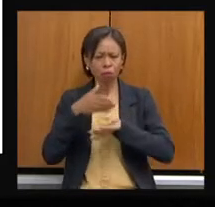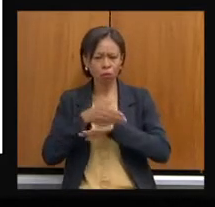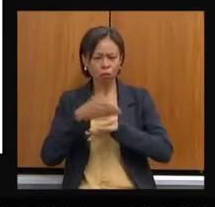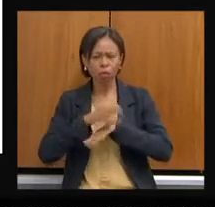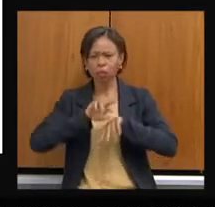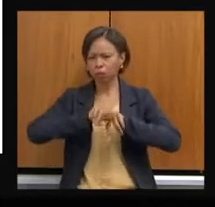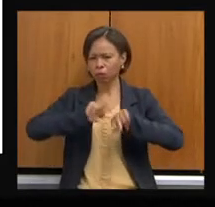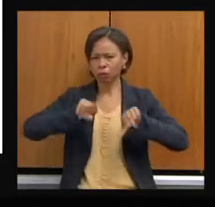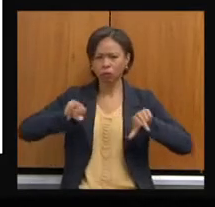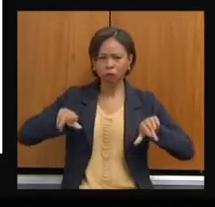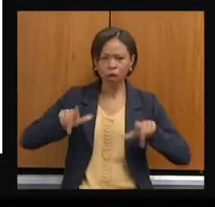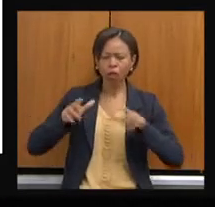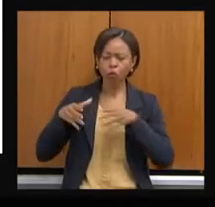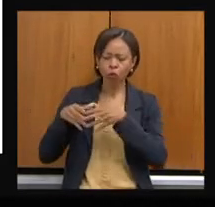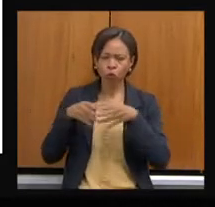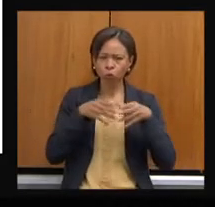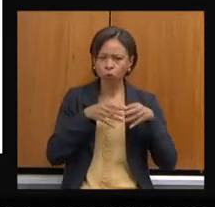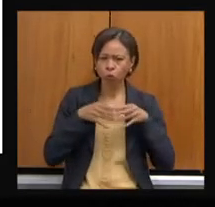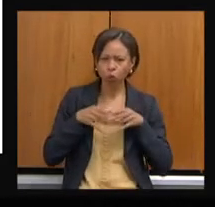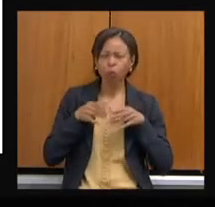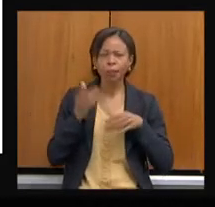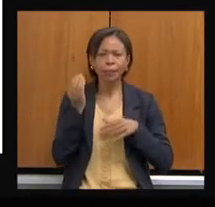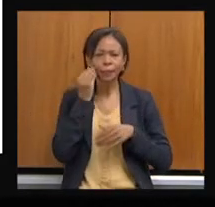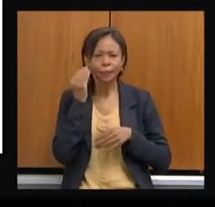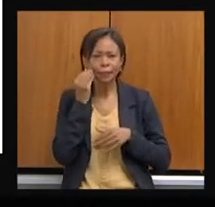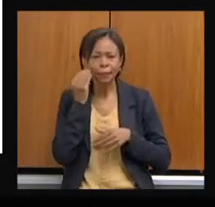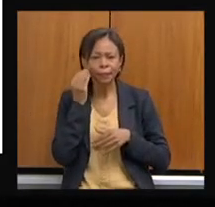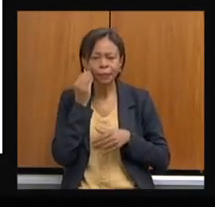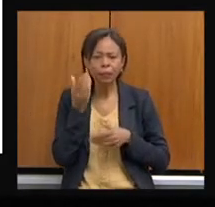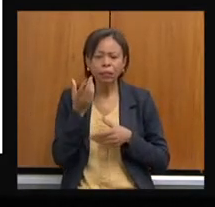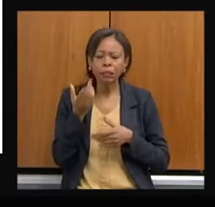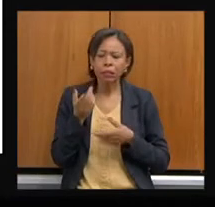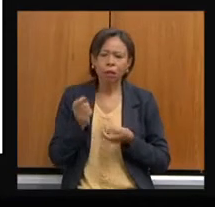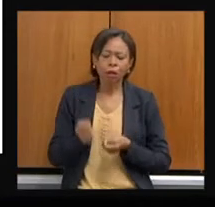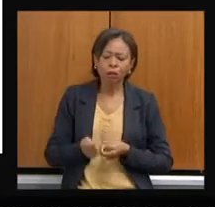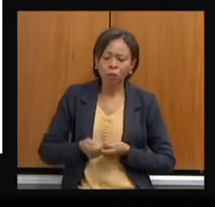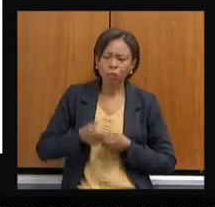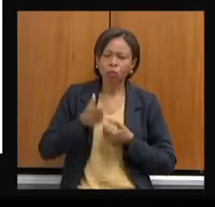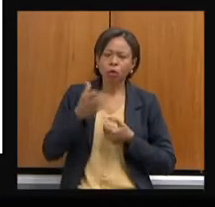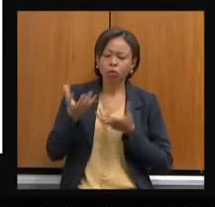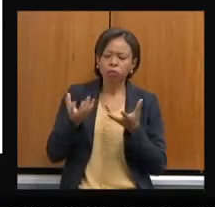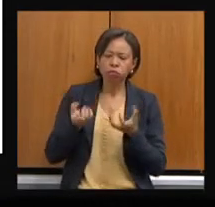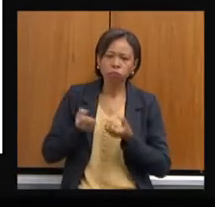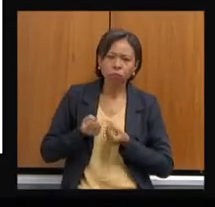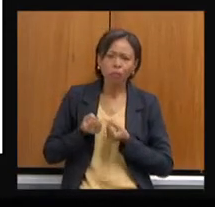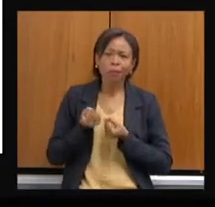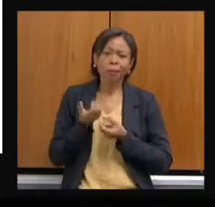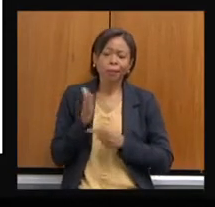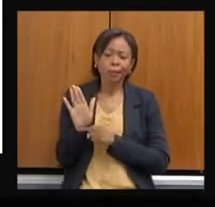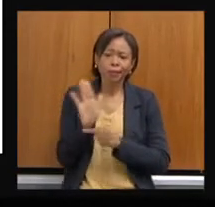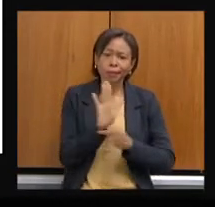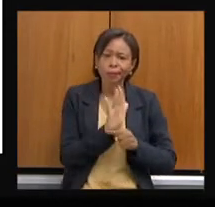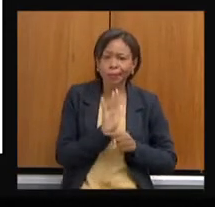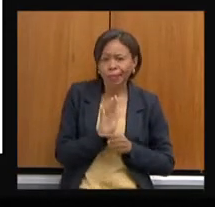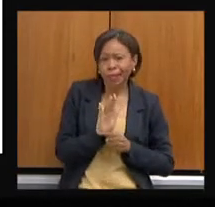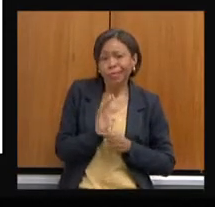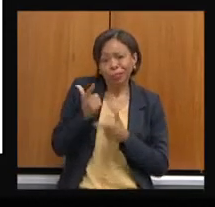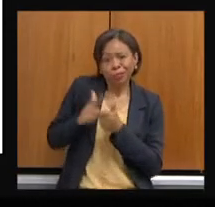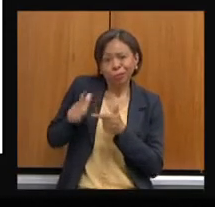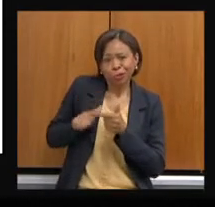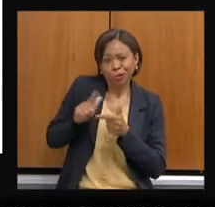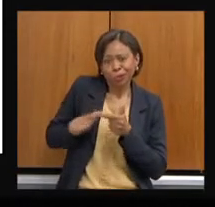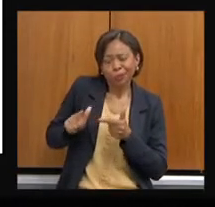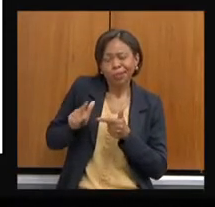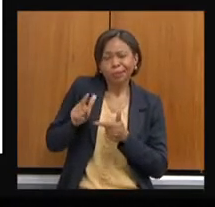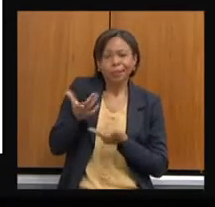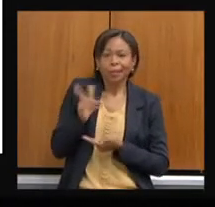descansando ações para enfrentamento dessa crise e ele que tá sendo anunciada no nosso país e também uma